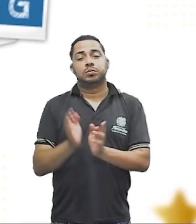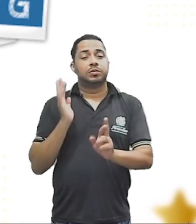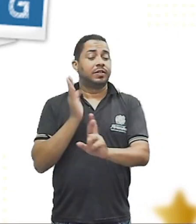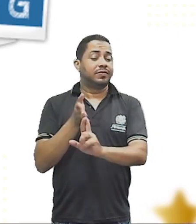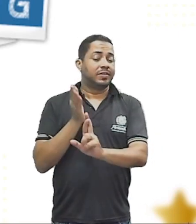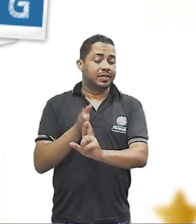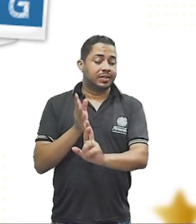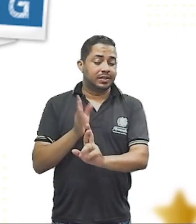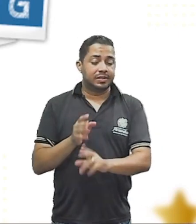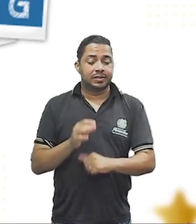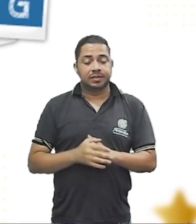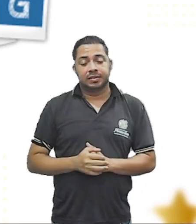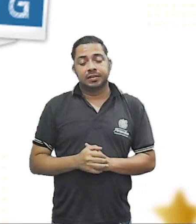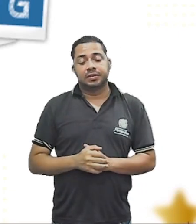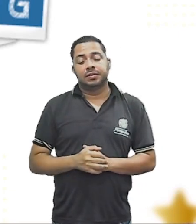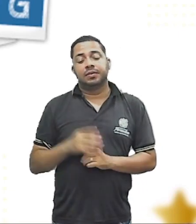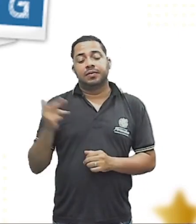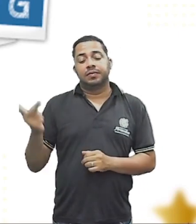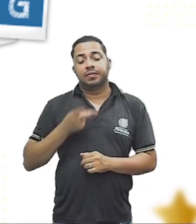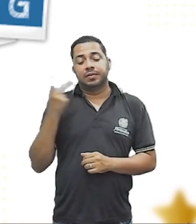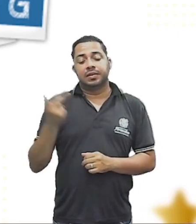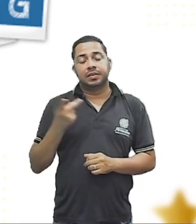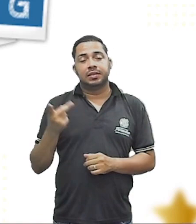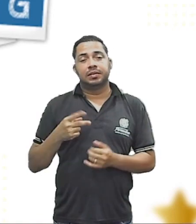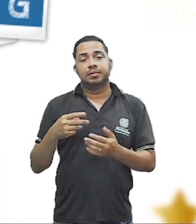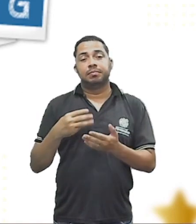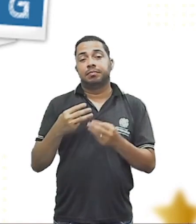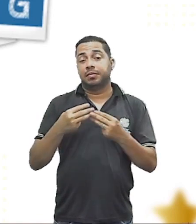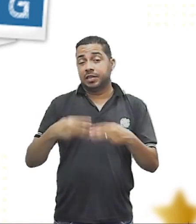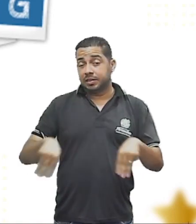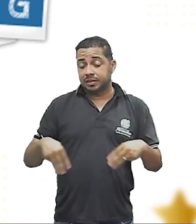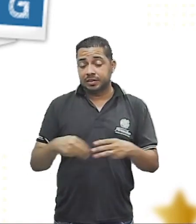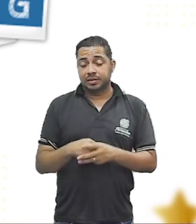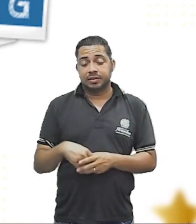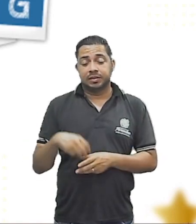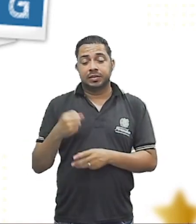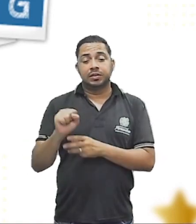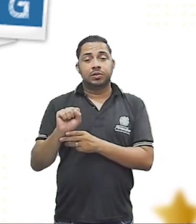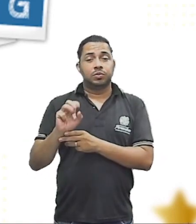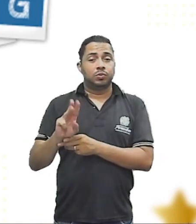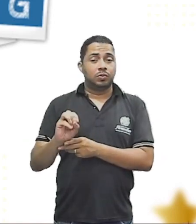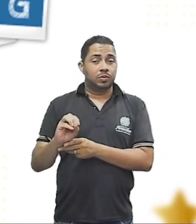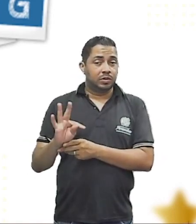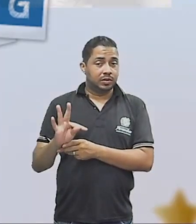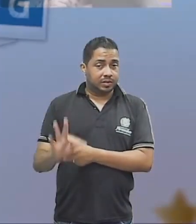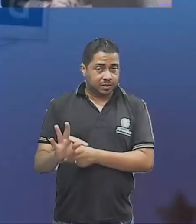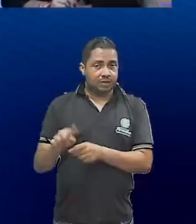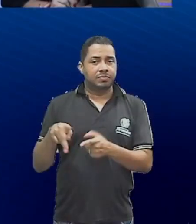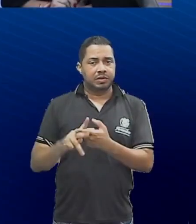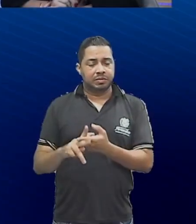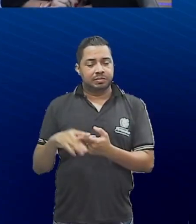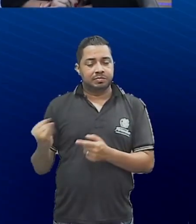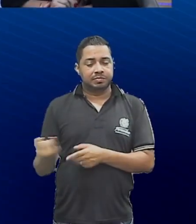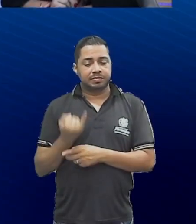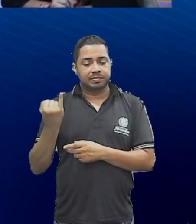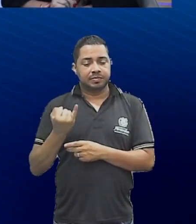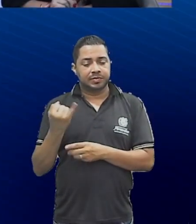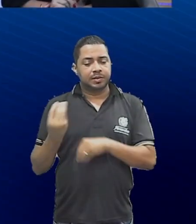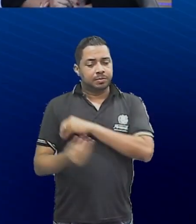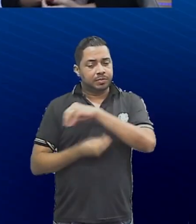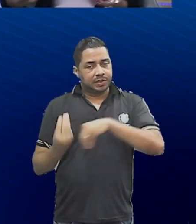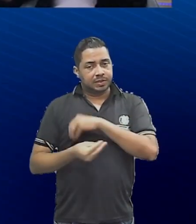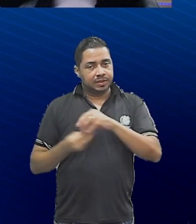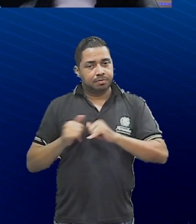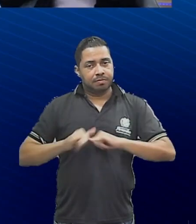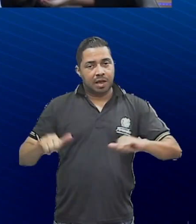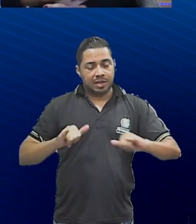referência, falar um pouco sobre a matriz SWOT, uma ferramenta extremamente importante, né, para o marketing, o mix de marketing